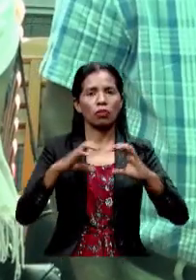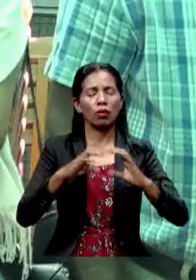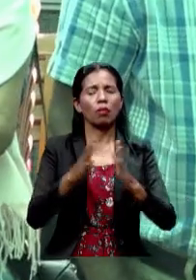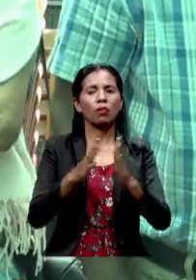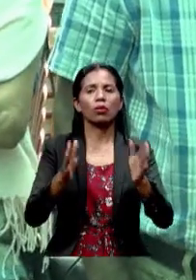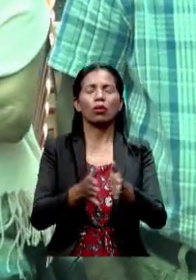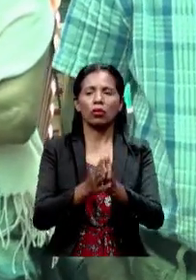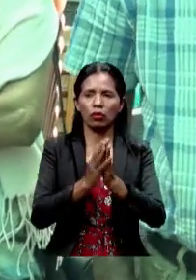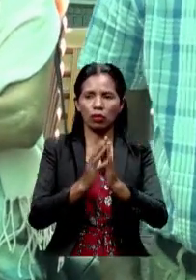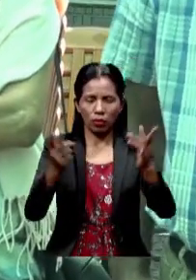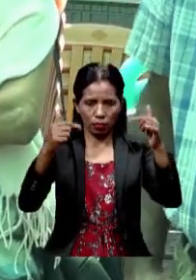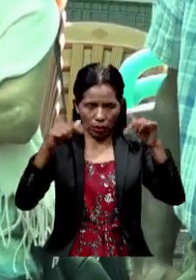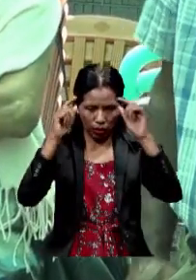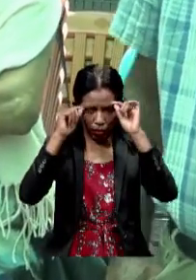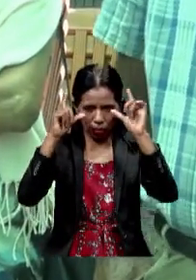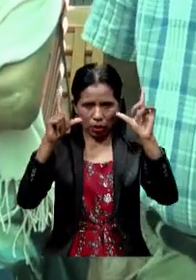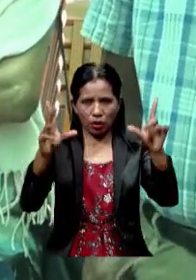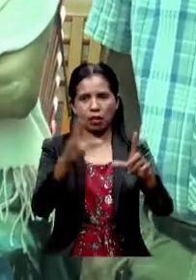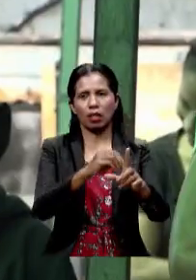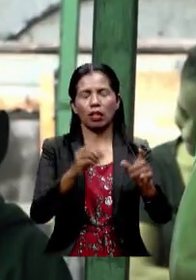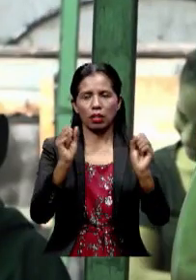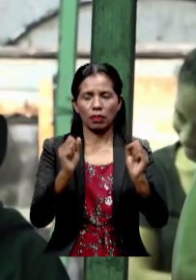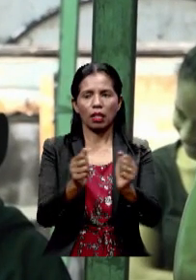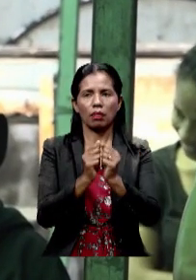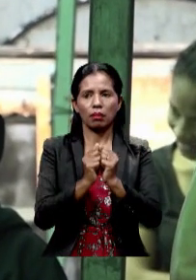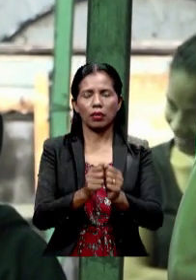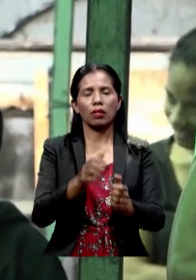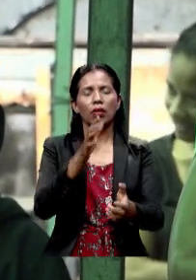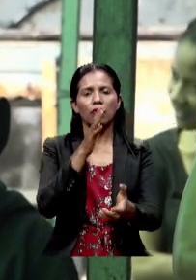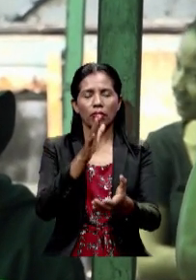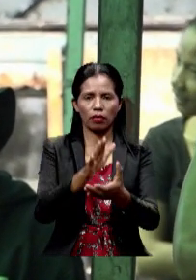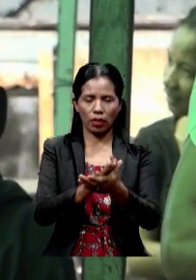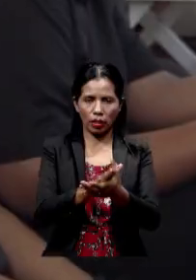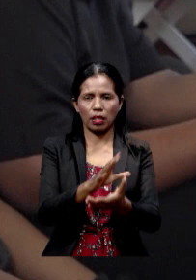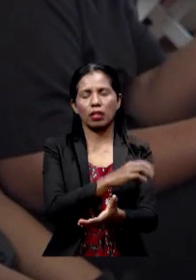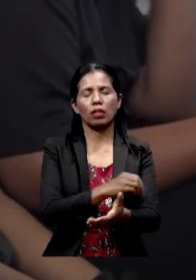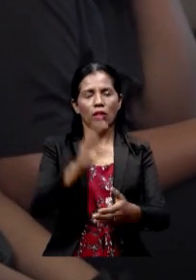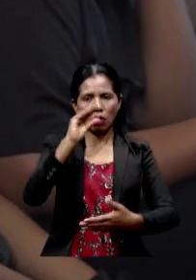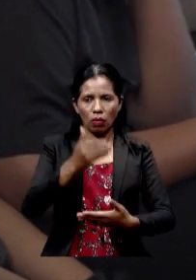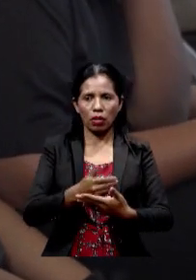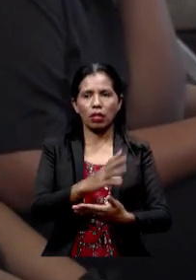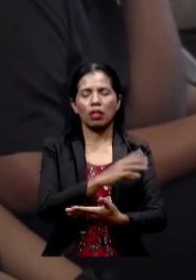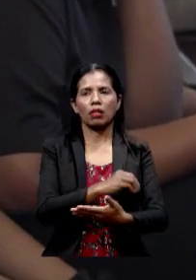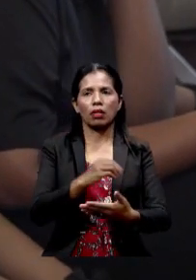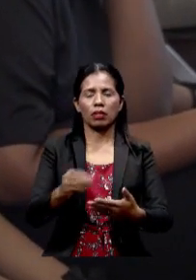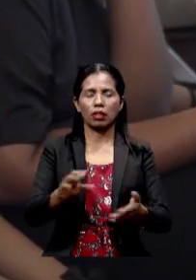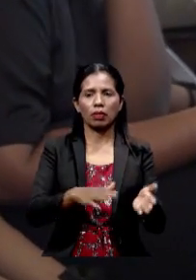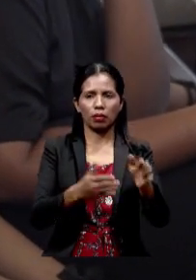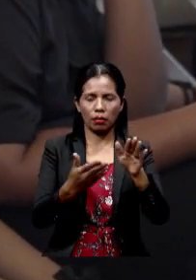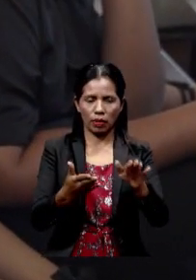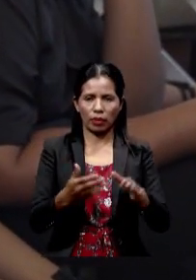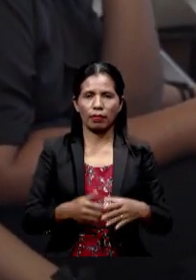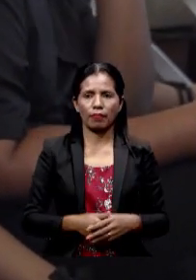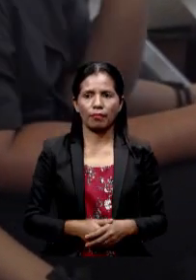atu saudoso fila hikas mai Timor Leste, atu bele hamutu ko feng kabeng, oang no familia sira antes hakotu is.